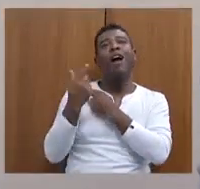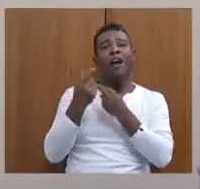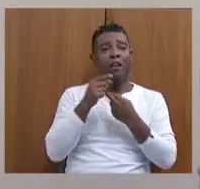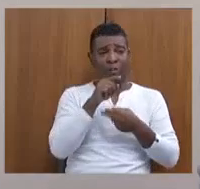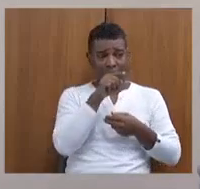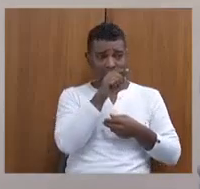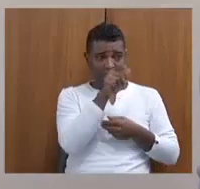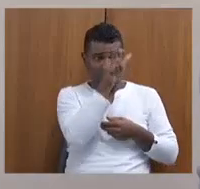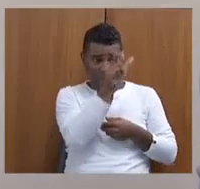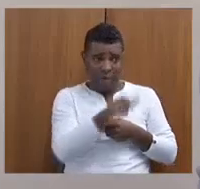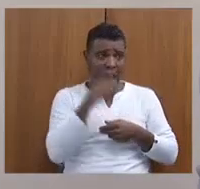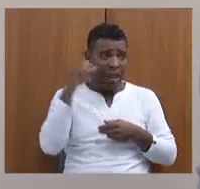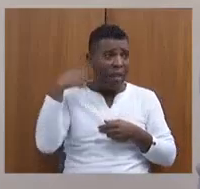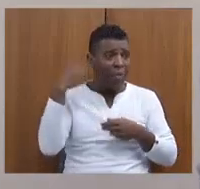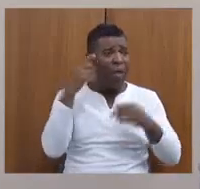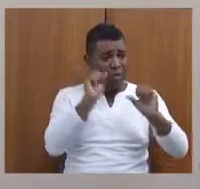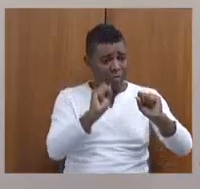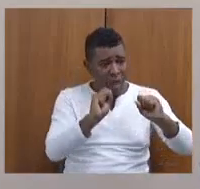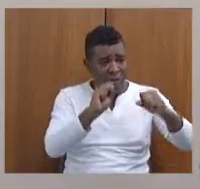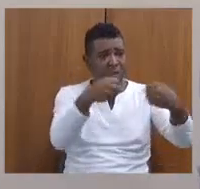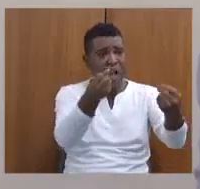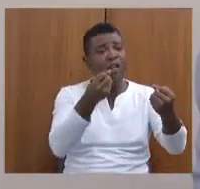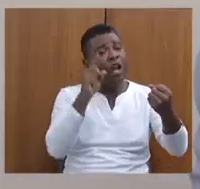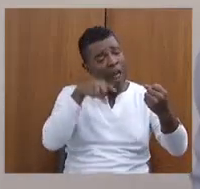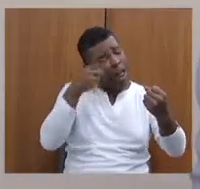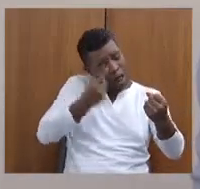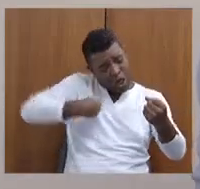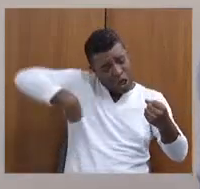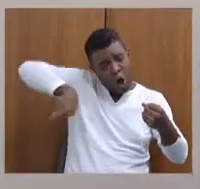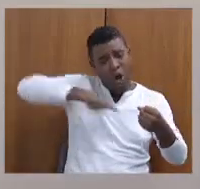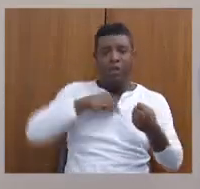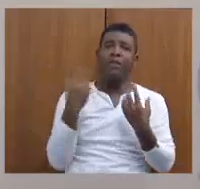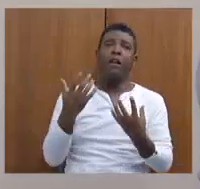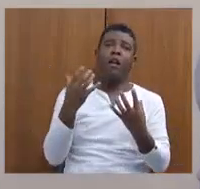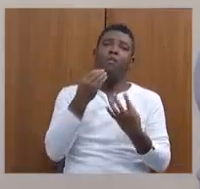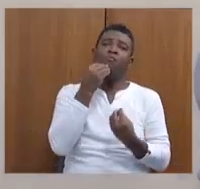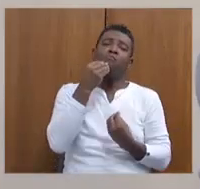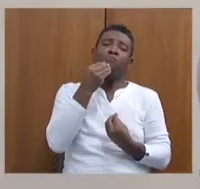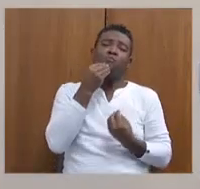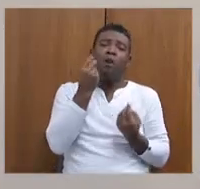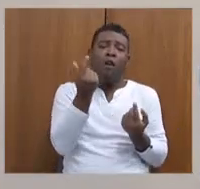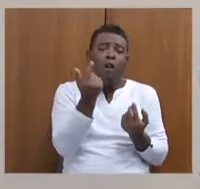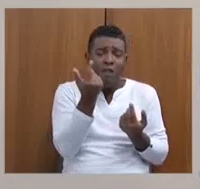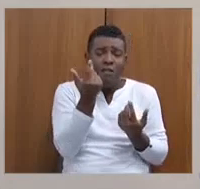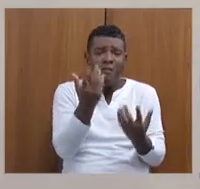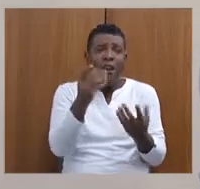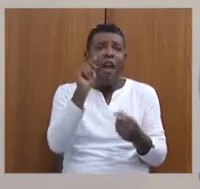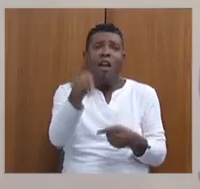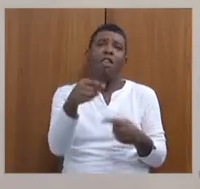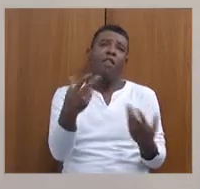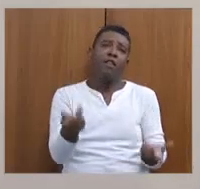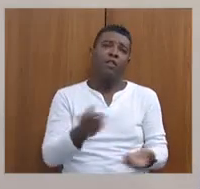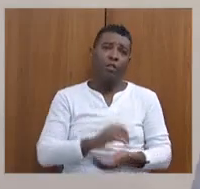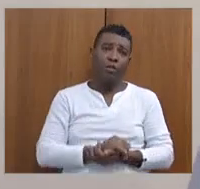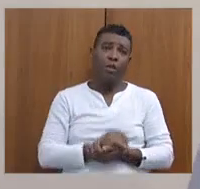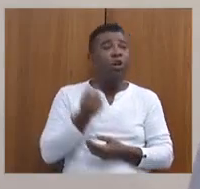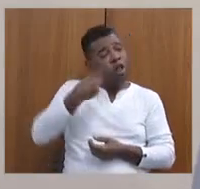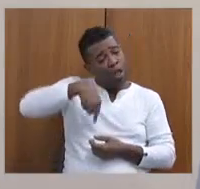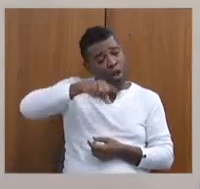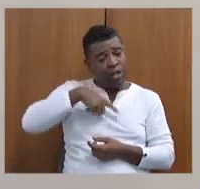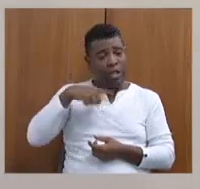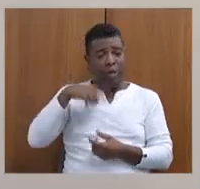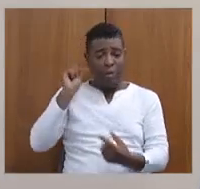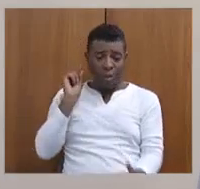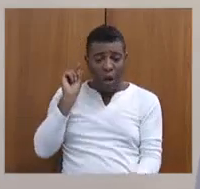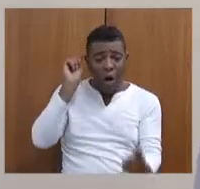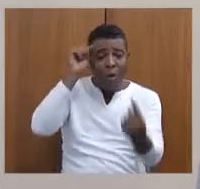de forma responsável é o que a gente quer nós temos objetivos convergentes